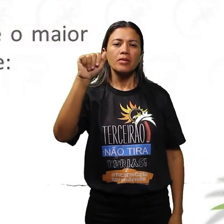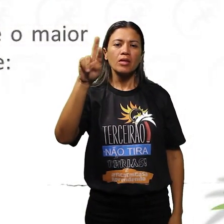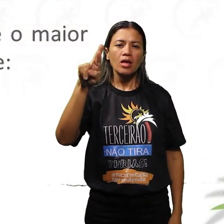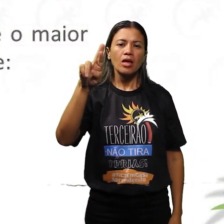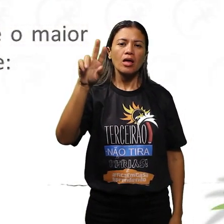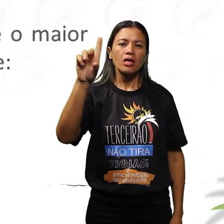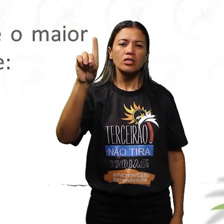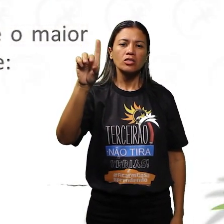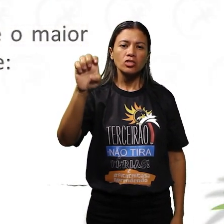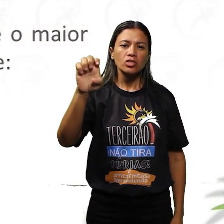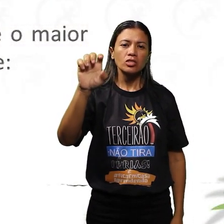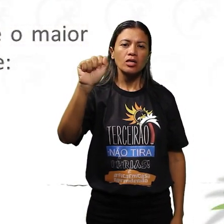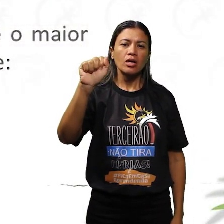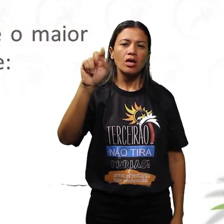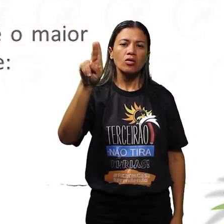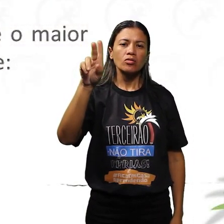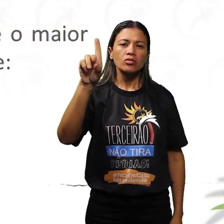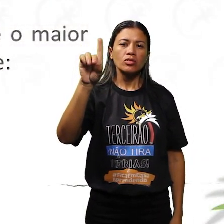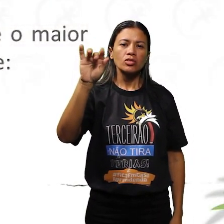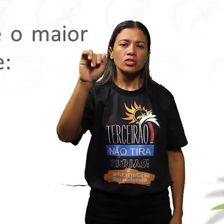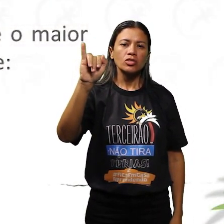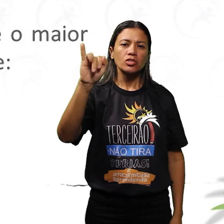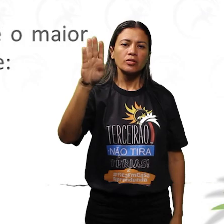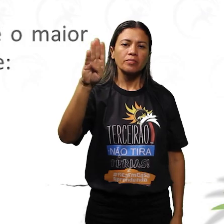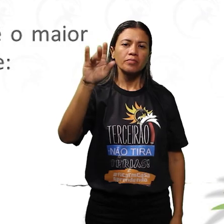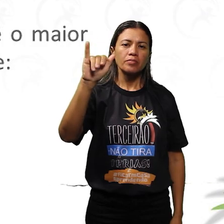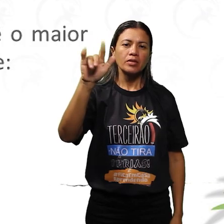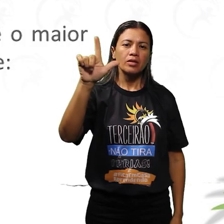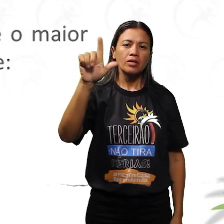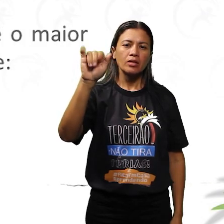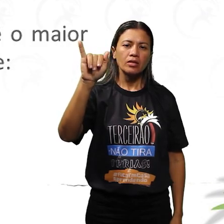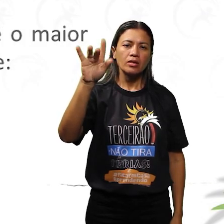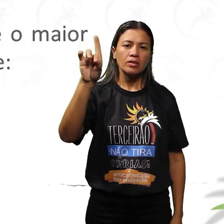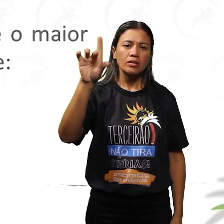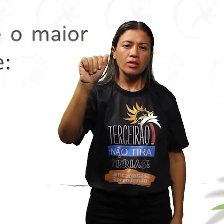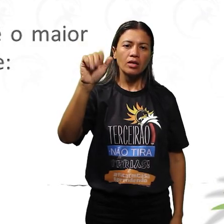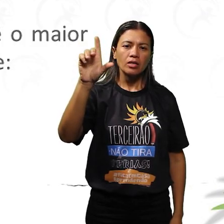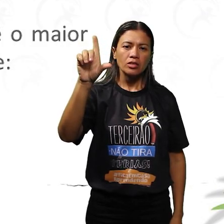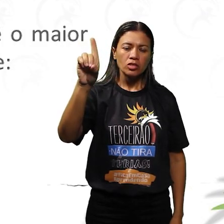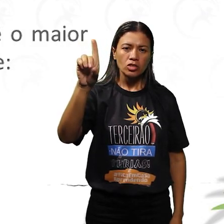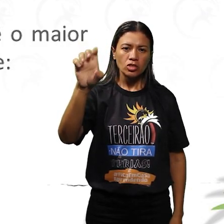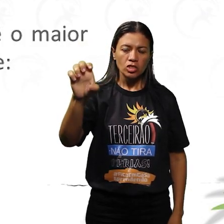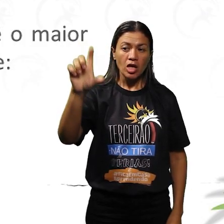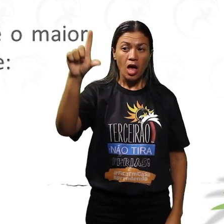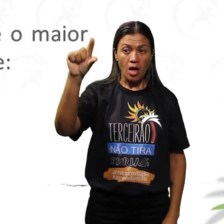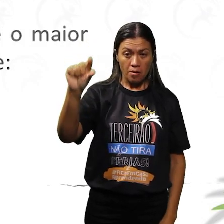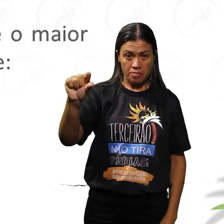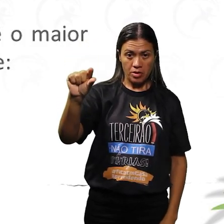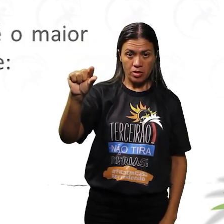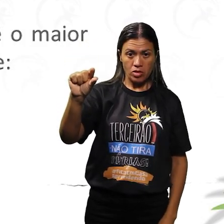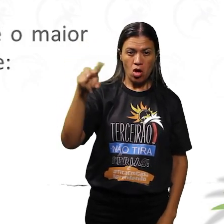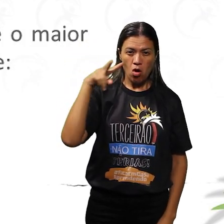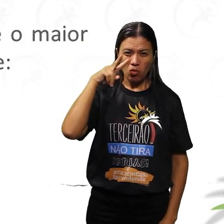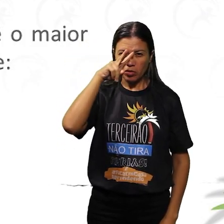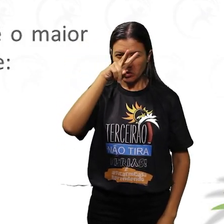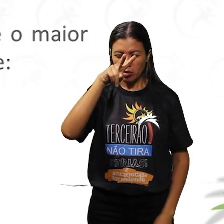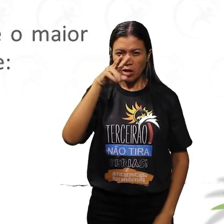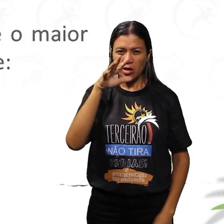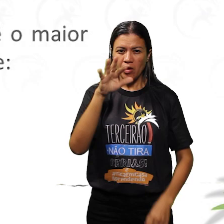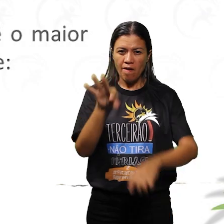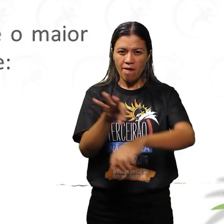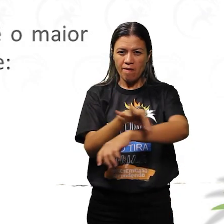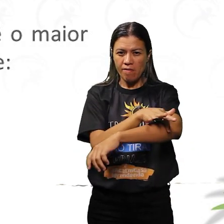e limiar de dor. O que é o limiar de audibilidade? Seria considerada a menor intensidade